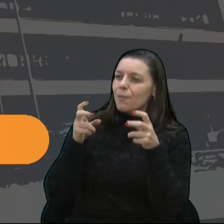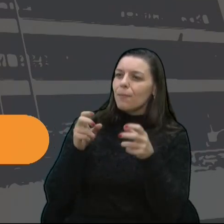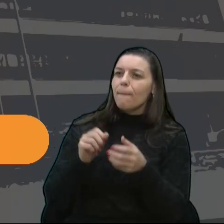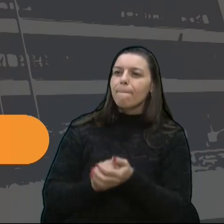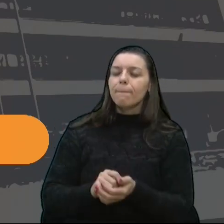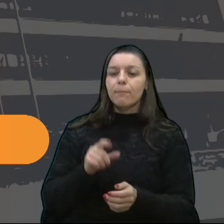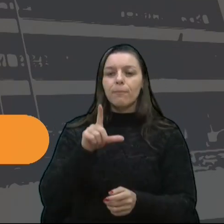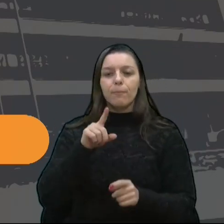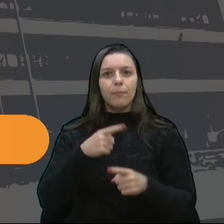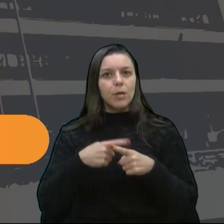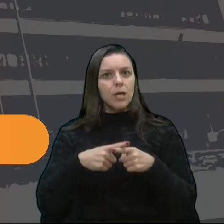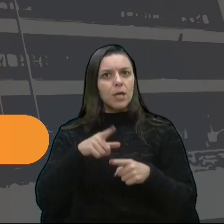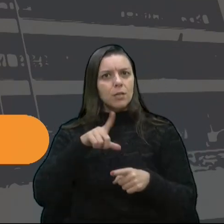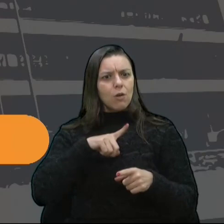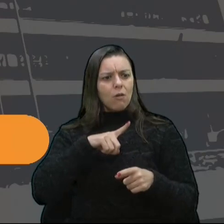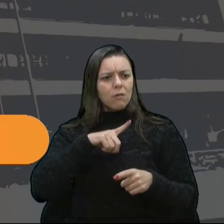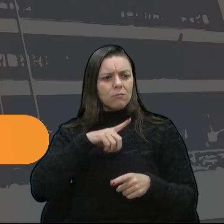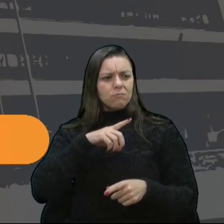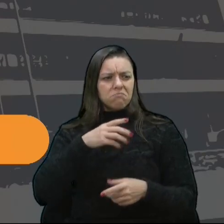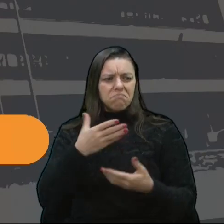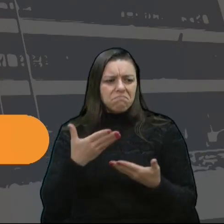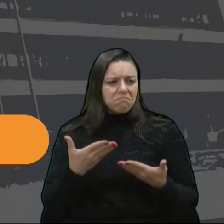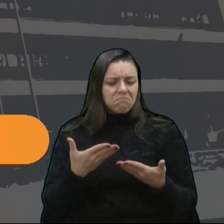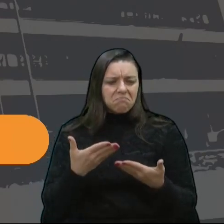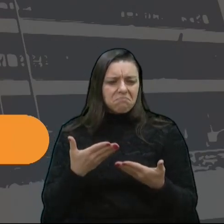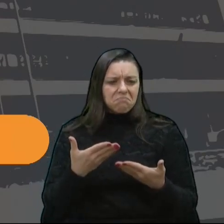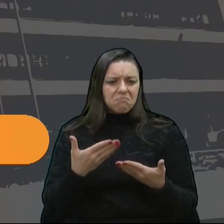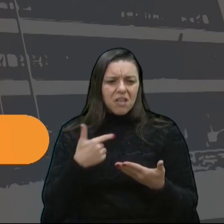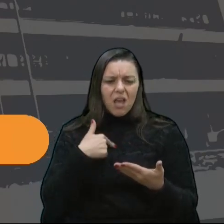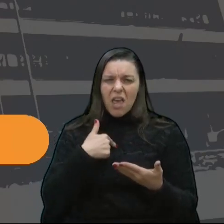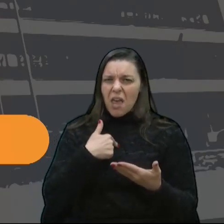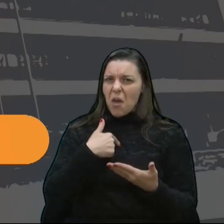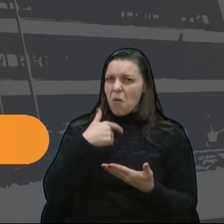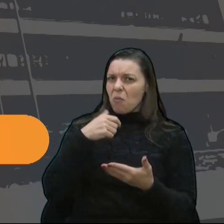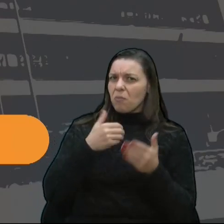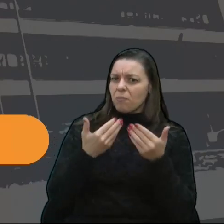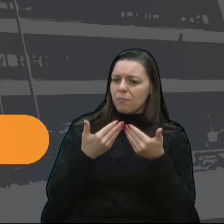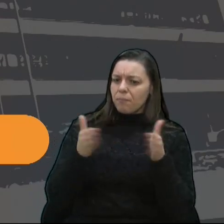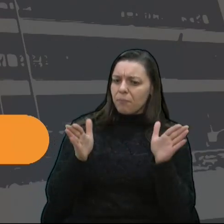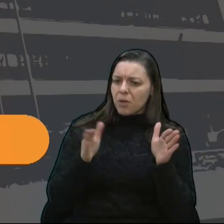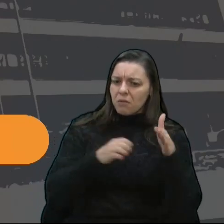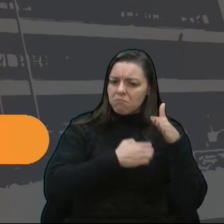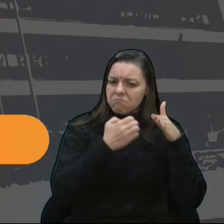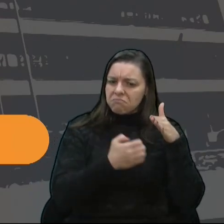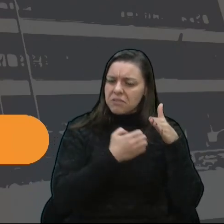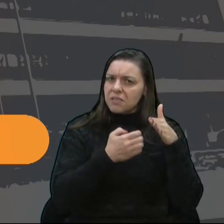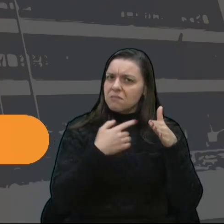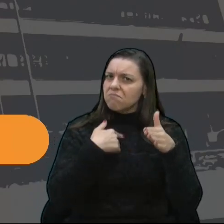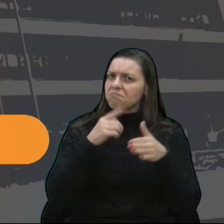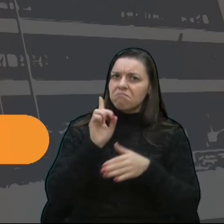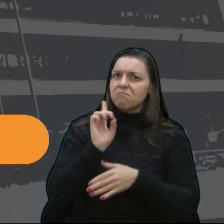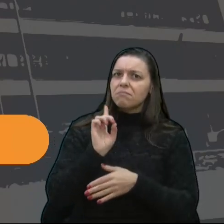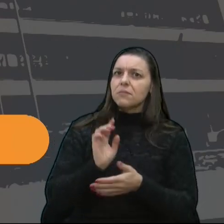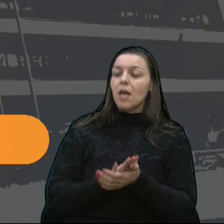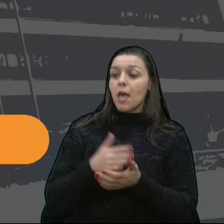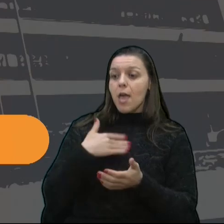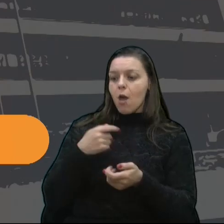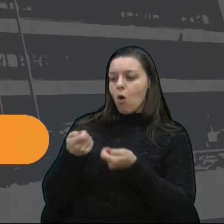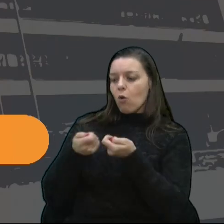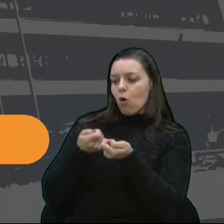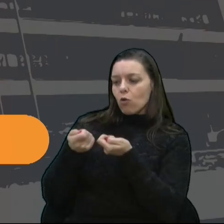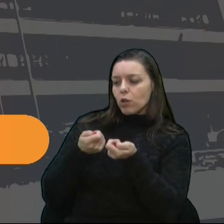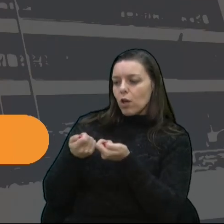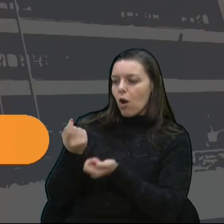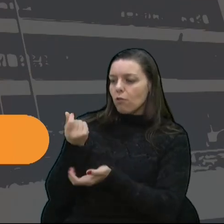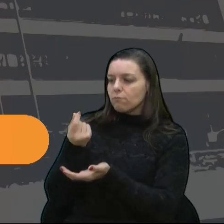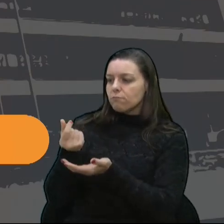tinham pessoas com lojas e não se viam como empreendedores. Você abriu uma loja, você faz o gerenciamento do caixa, você cuida